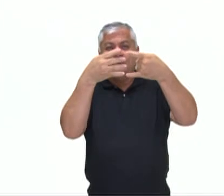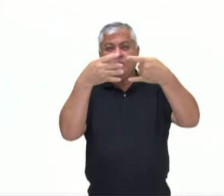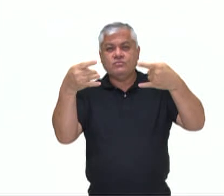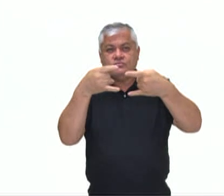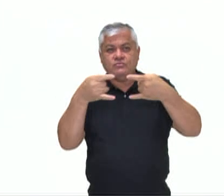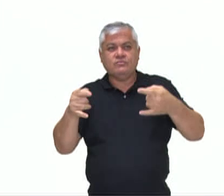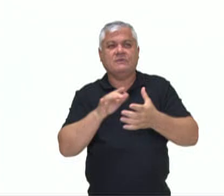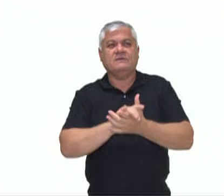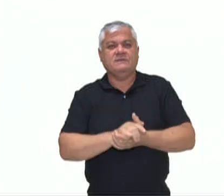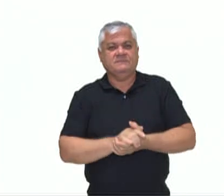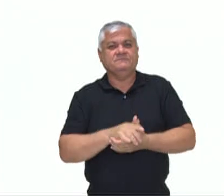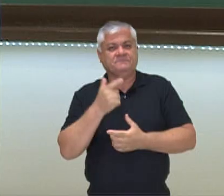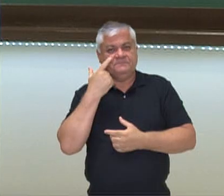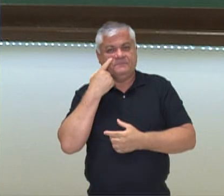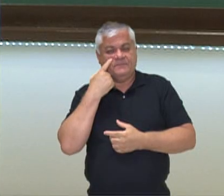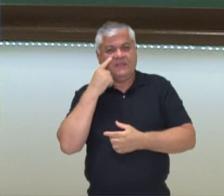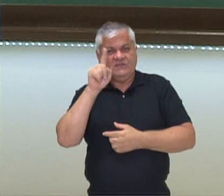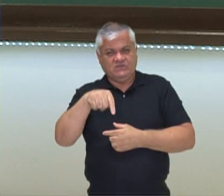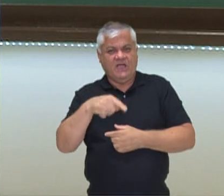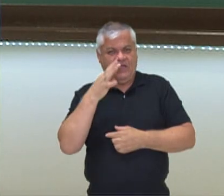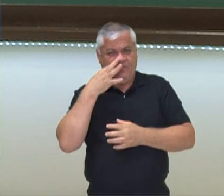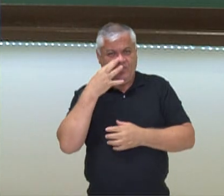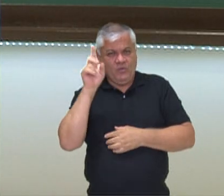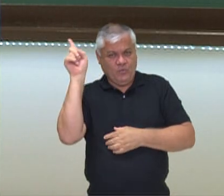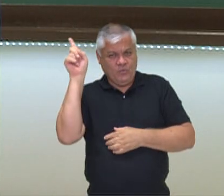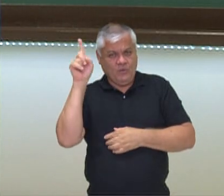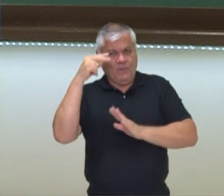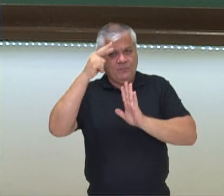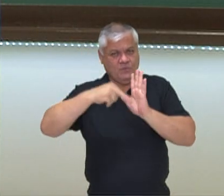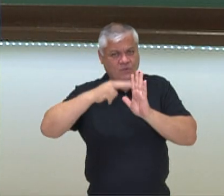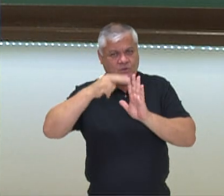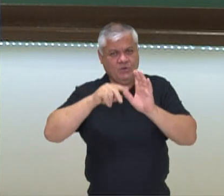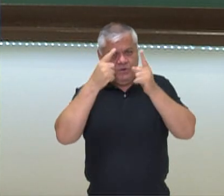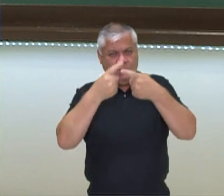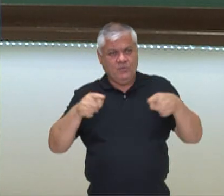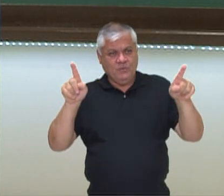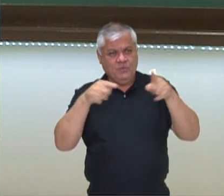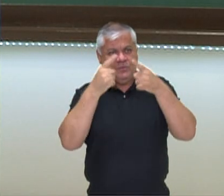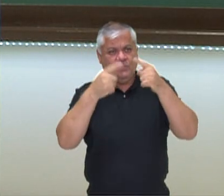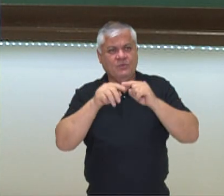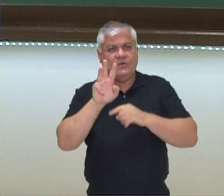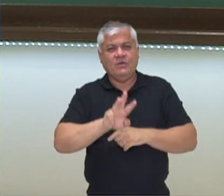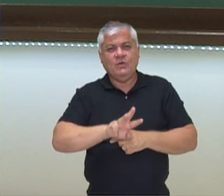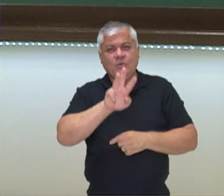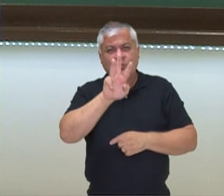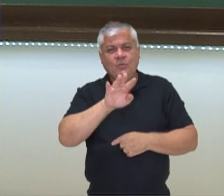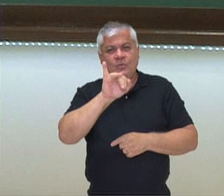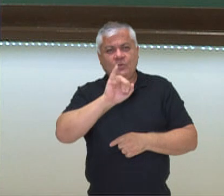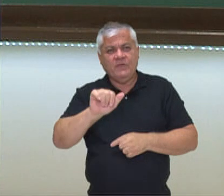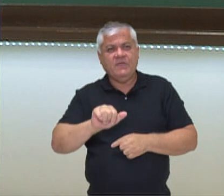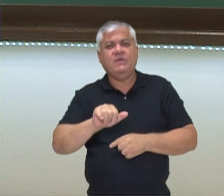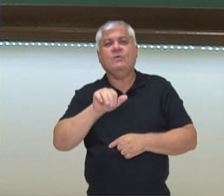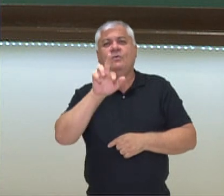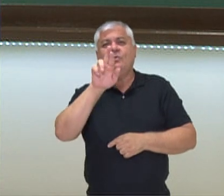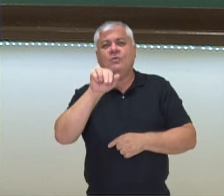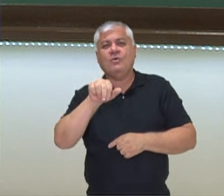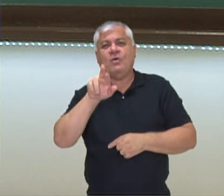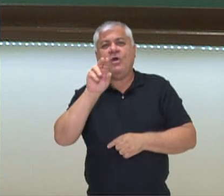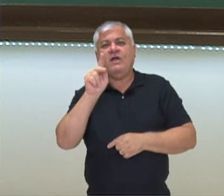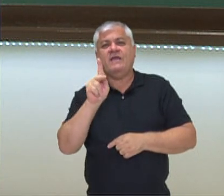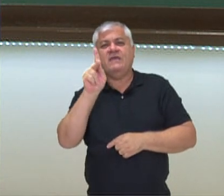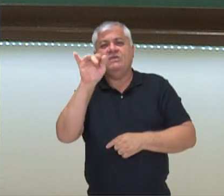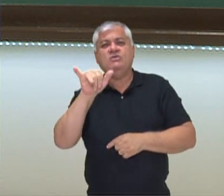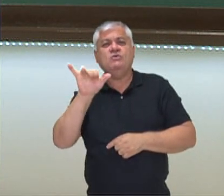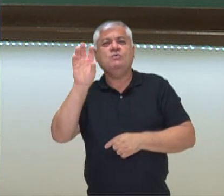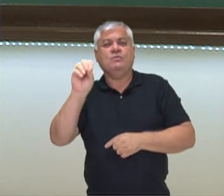you. Você já ouviu essa música, We Will Rock You? Bom, vamos fazer agora um exercício de listening,